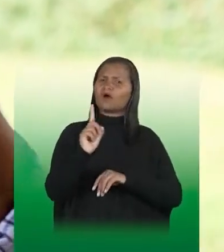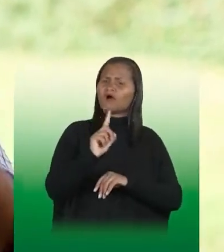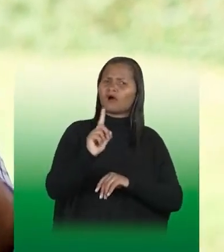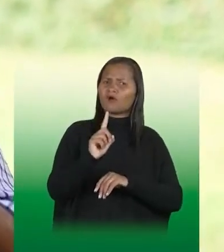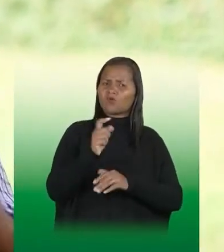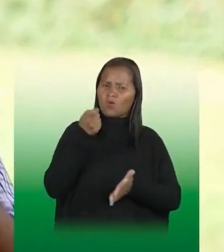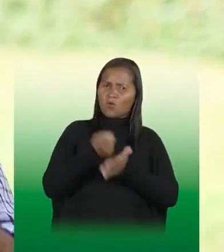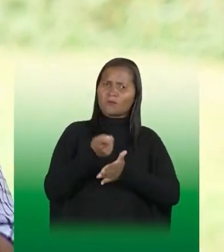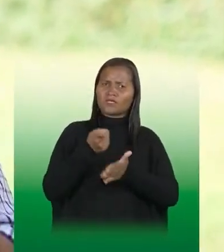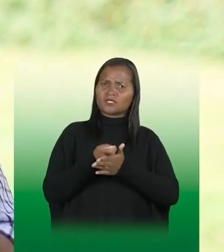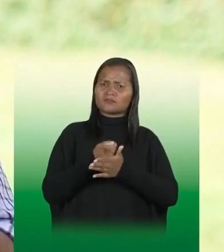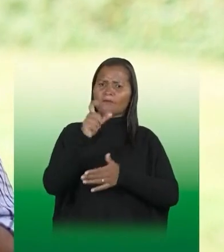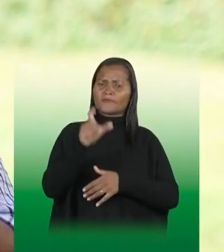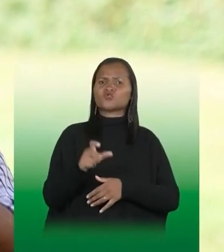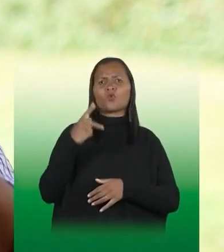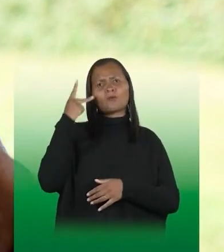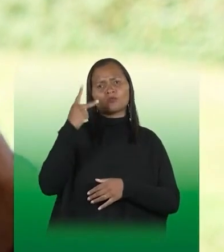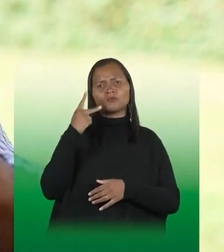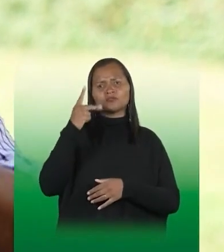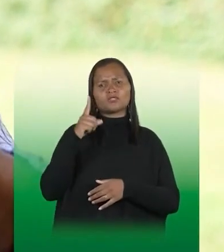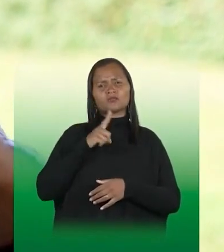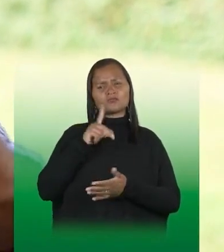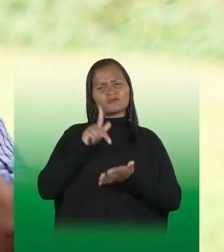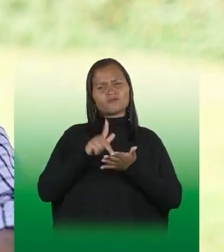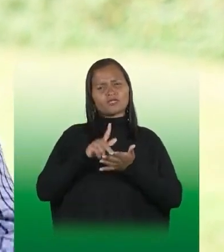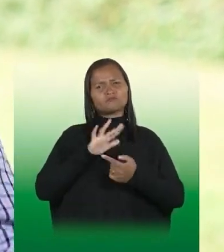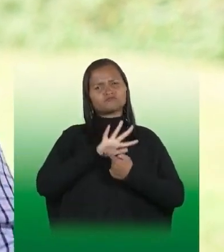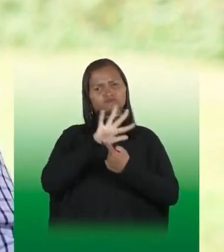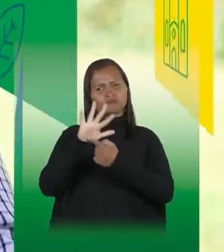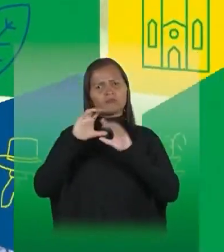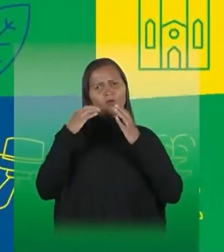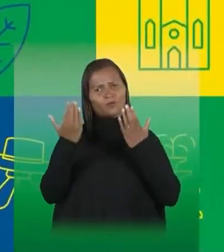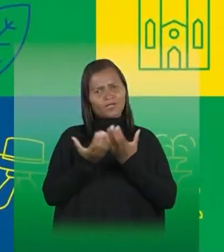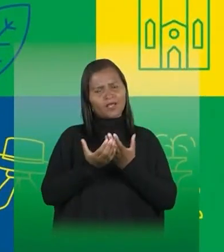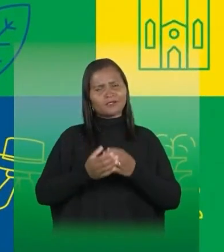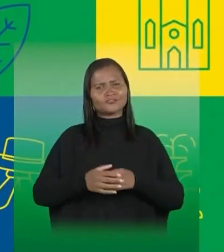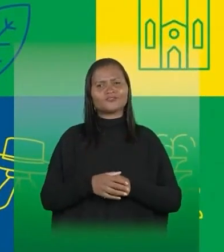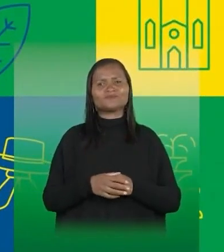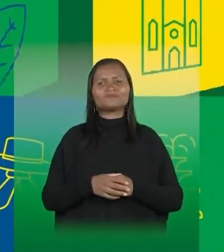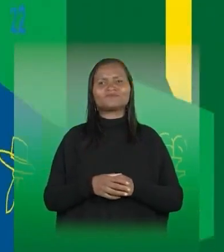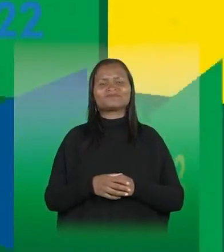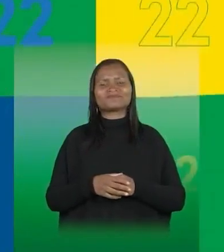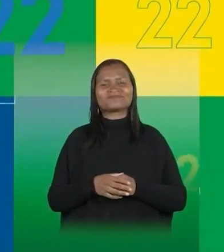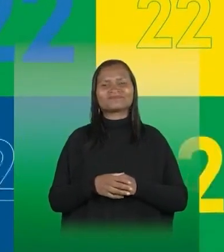Isso é uma obrigação do político, é ter essa transparência com a comunidade.